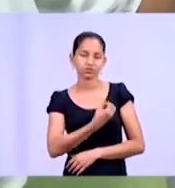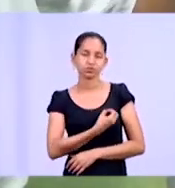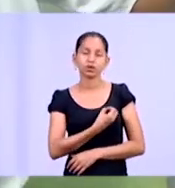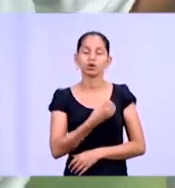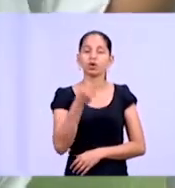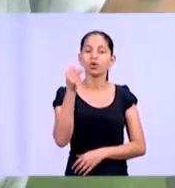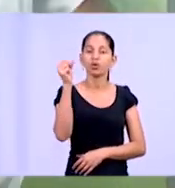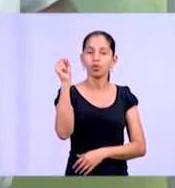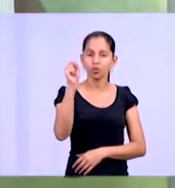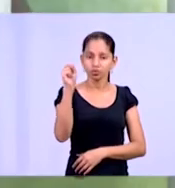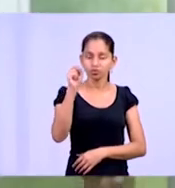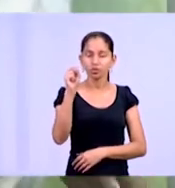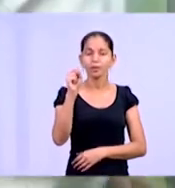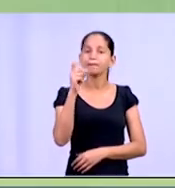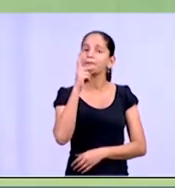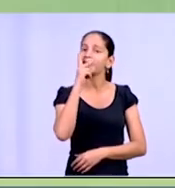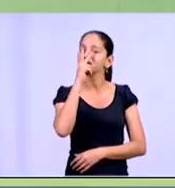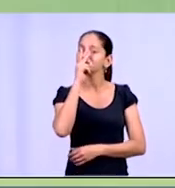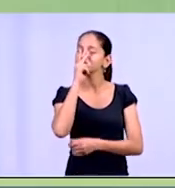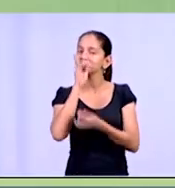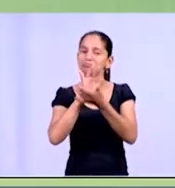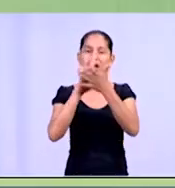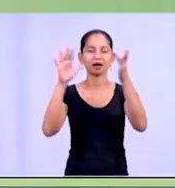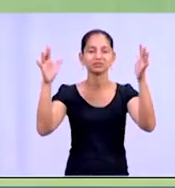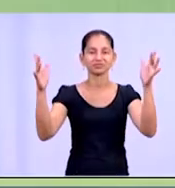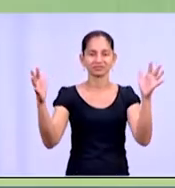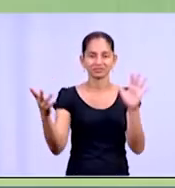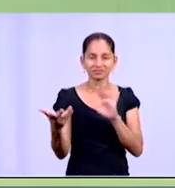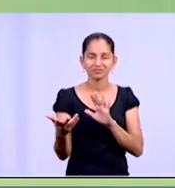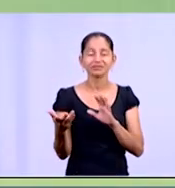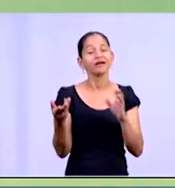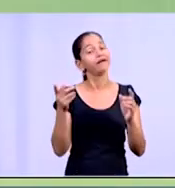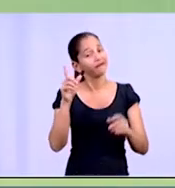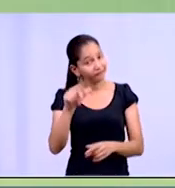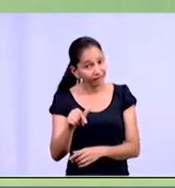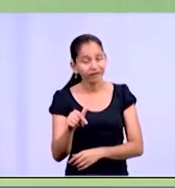8, né, o número mágico, a gente deu o nome agora de byte.